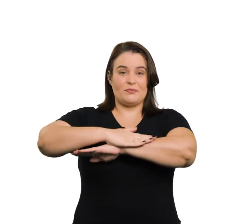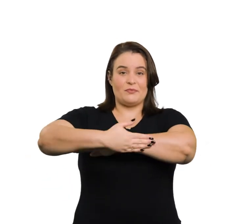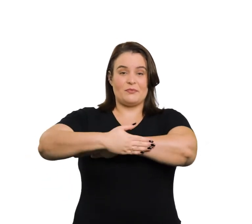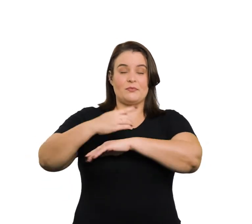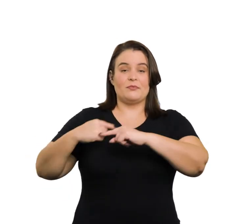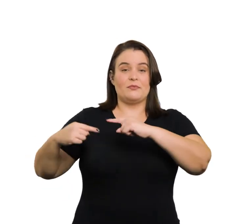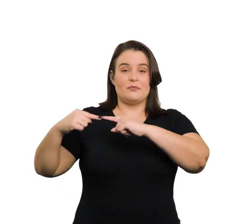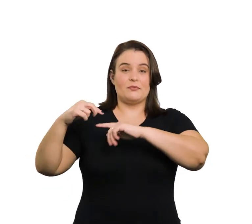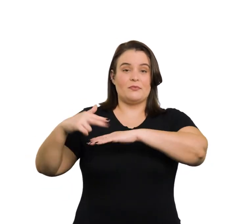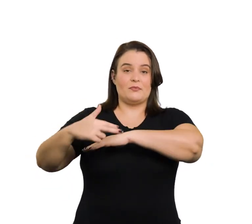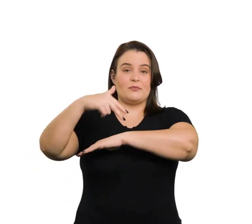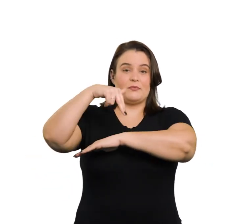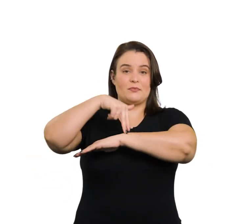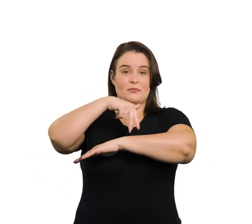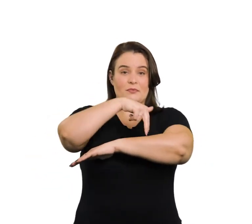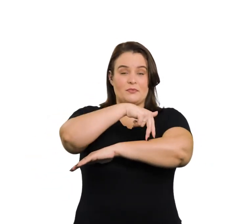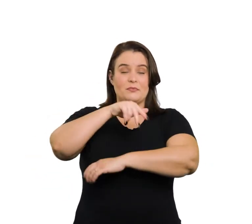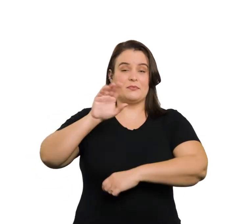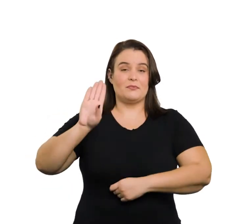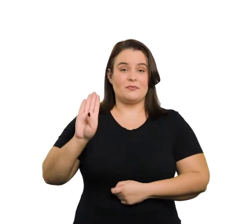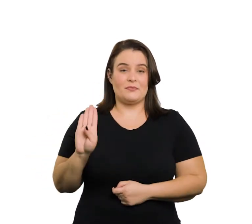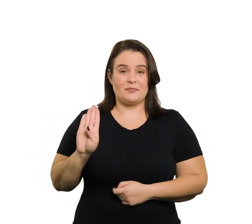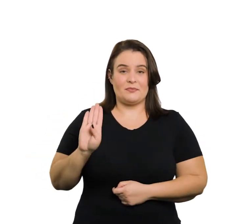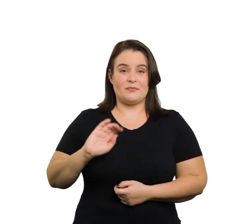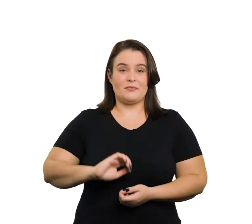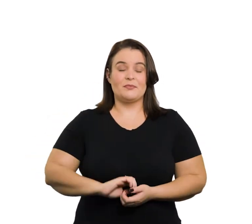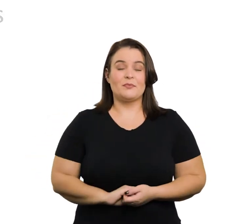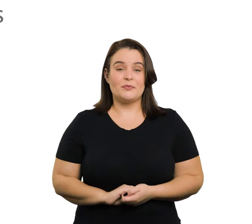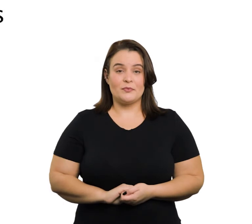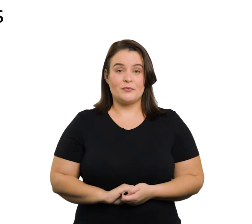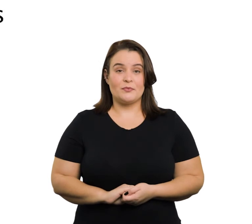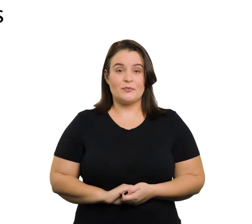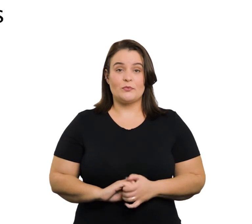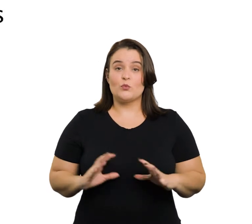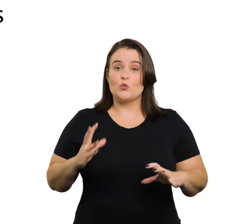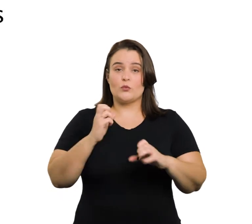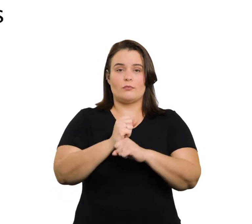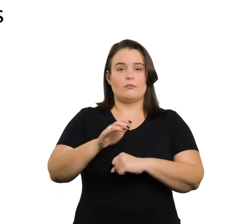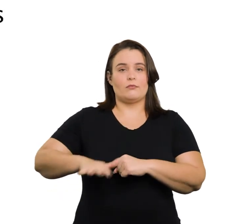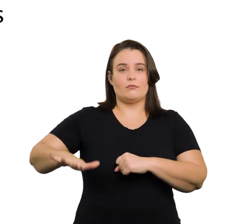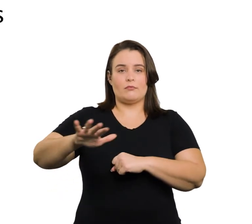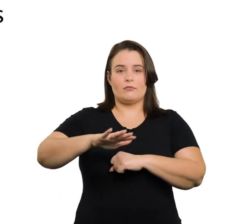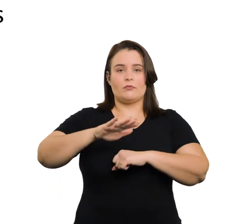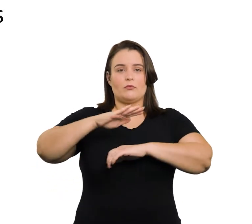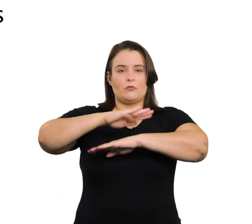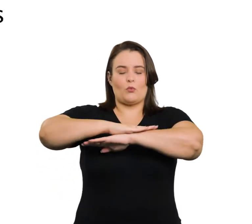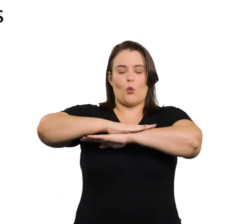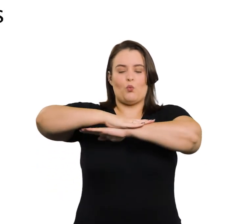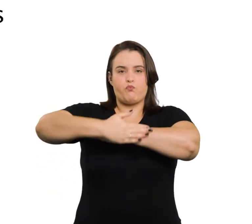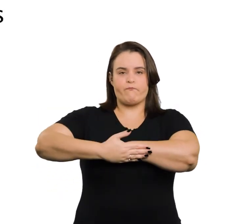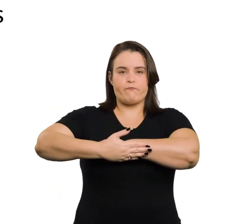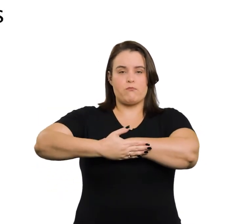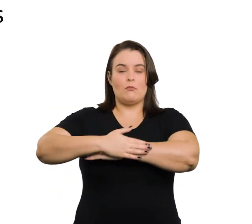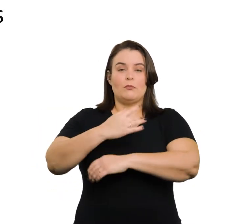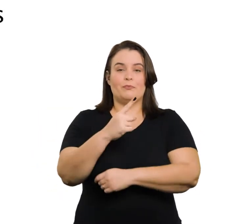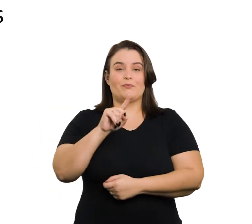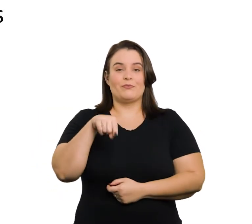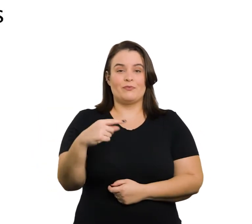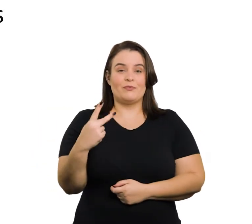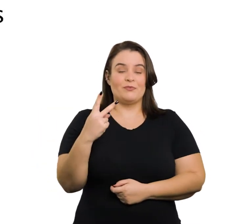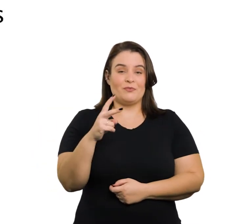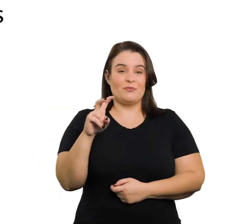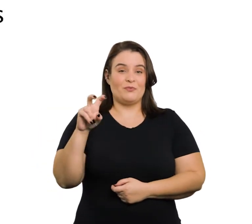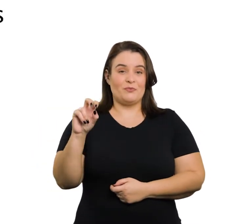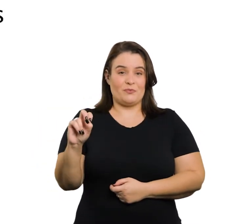Rebaixamento de calçada com fins de travessia, tipo B. Rebaixamento total da largura da calçada, com